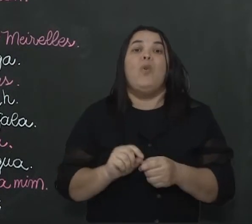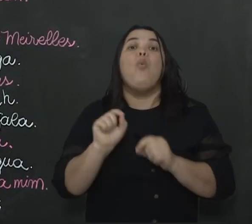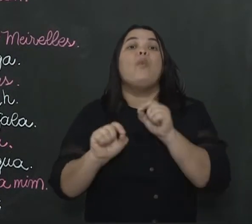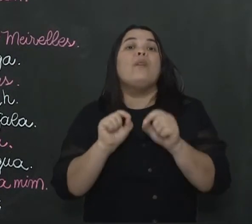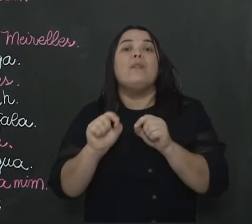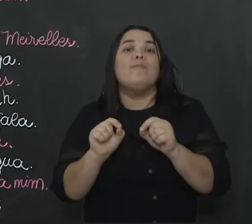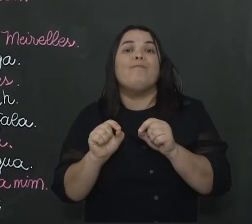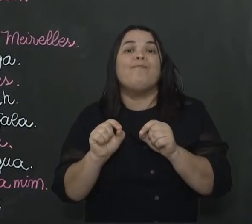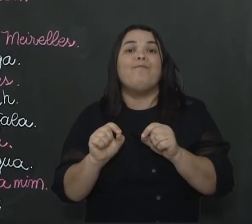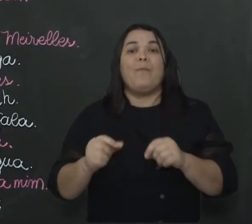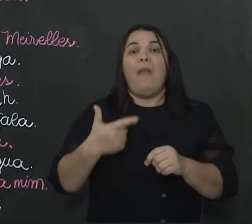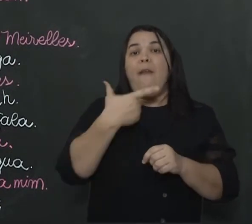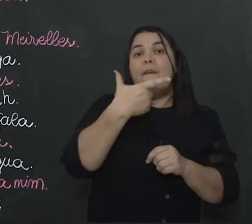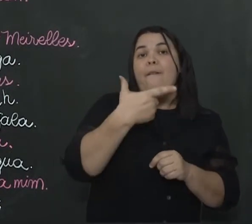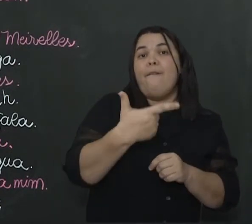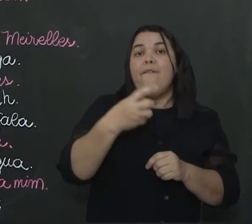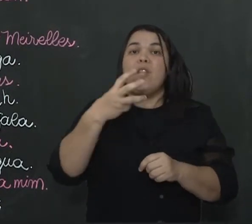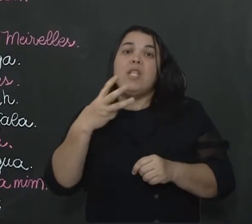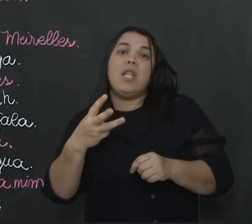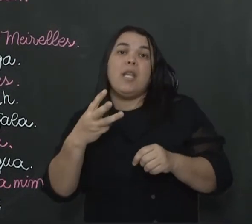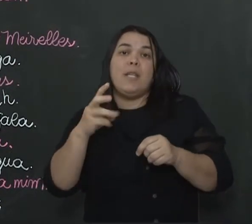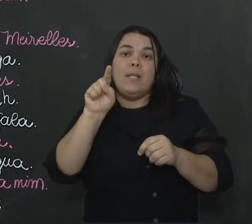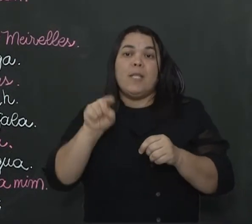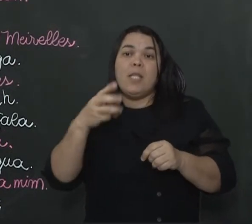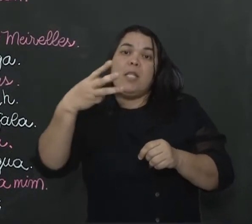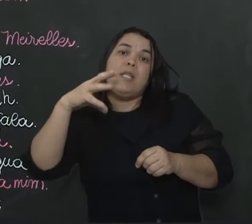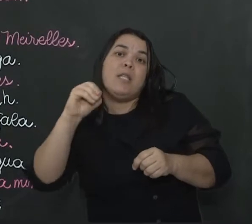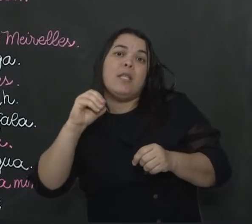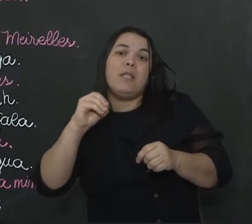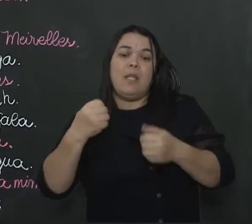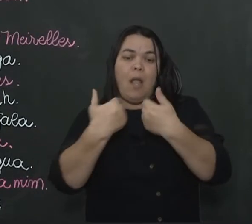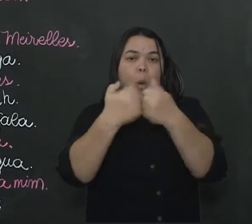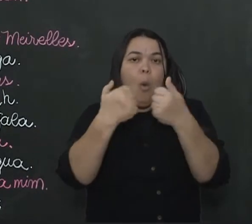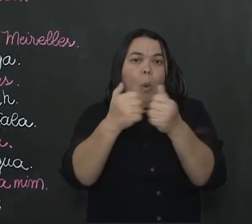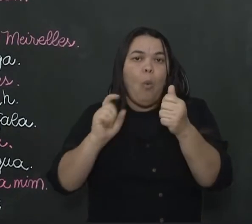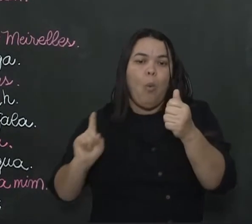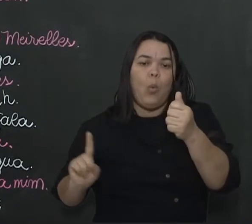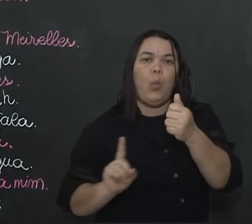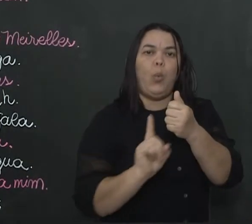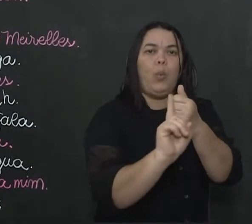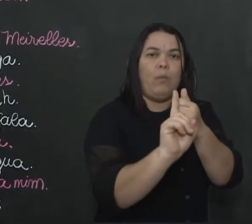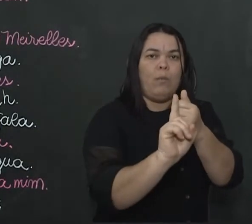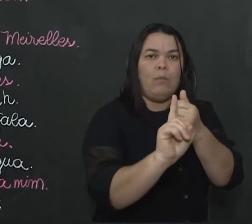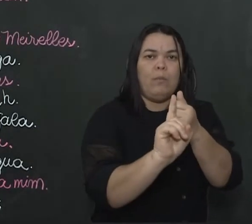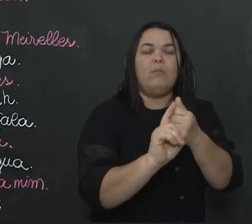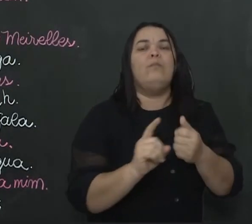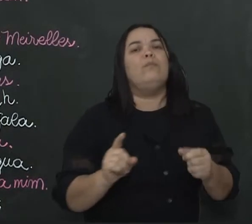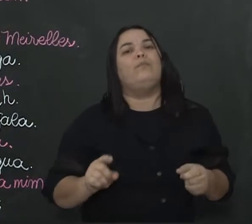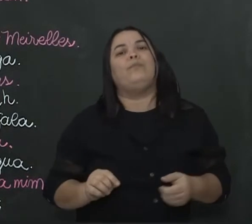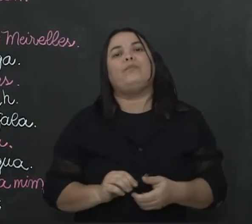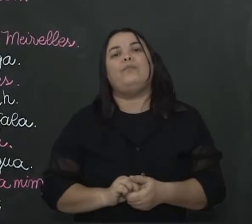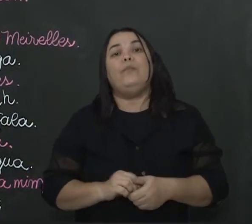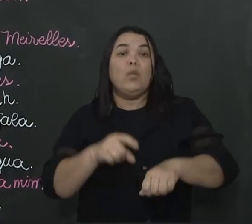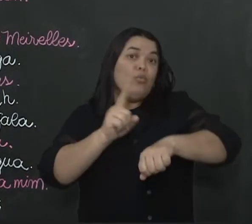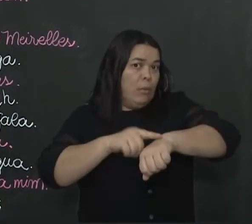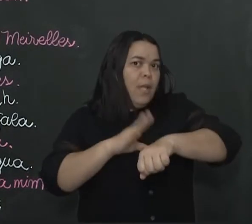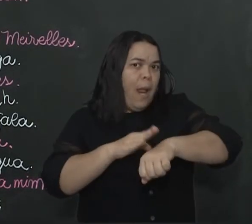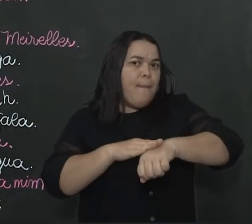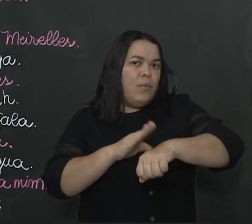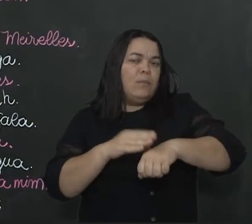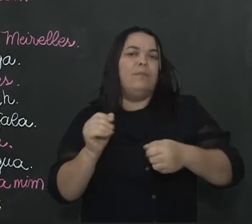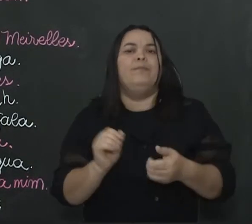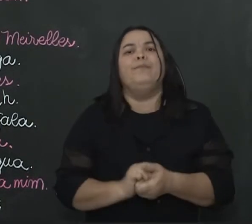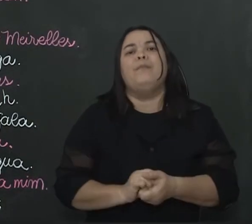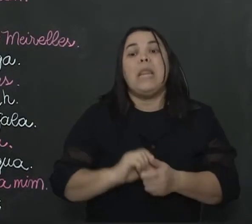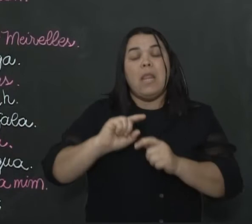o ônibus. Às 23h30, pego o ônibus. Mais uma ocorrência. Há uma exceção,